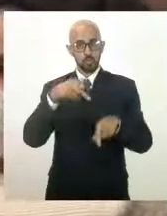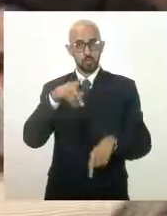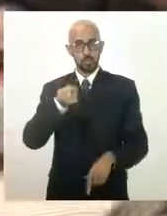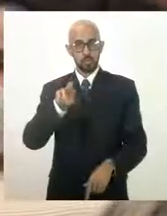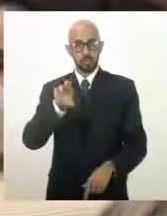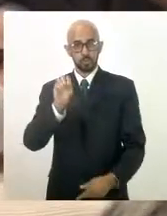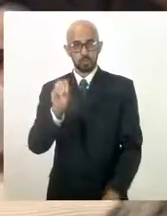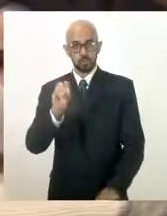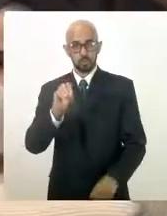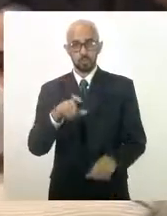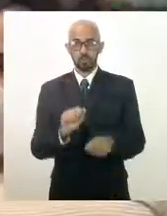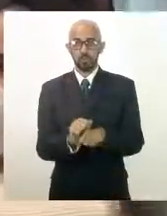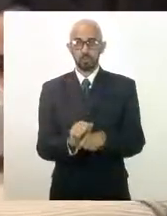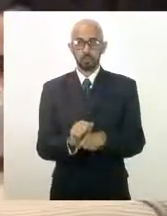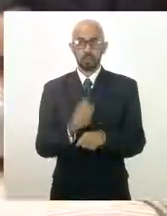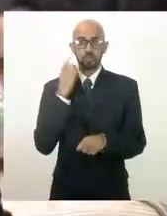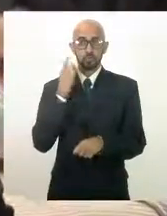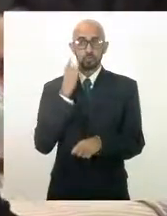Os deputados